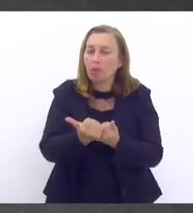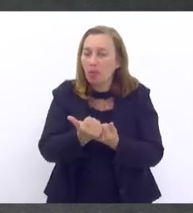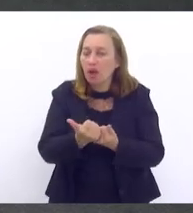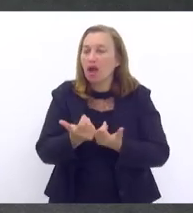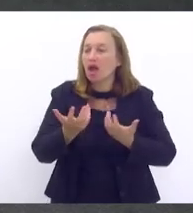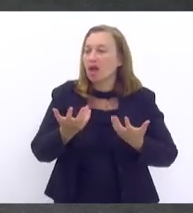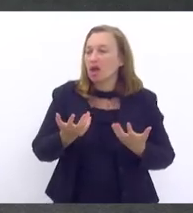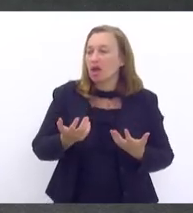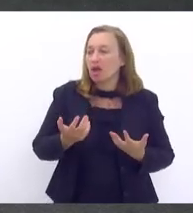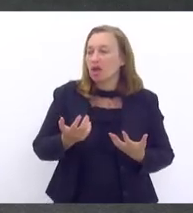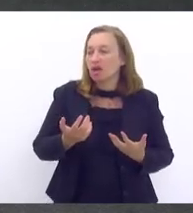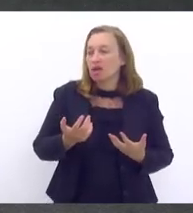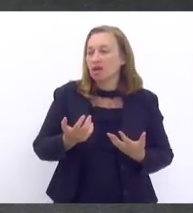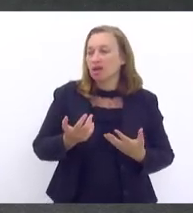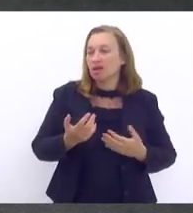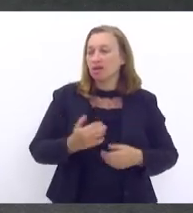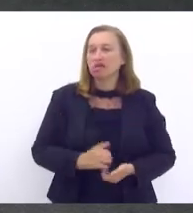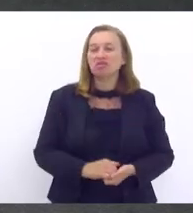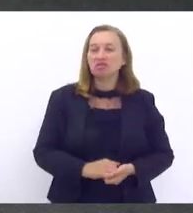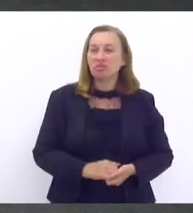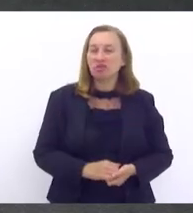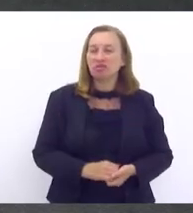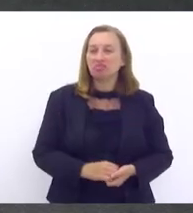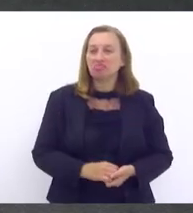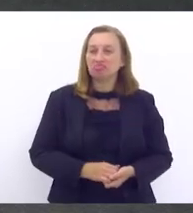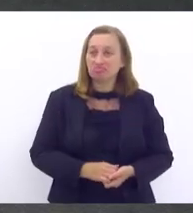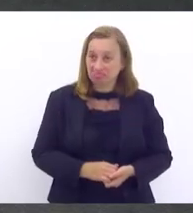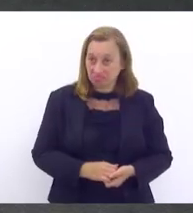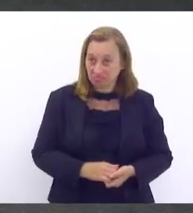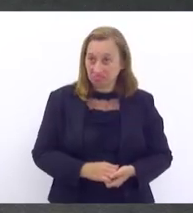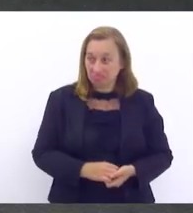eu fiz uma emenda que